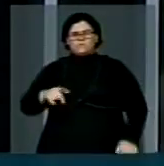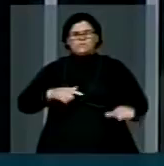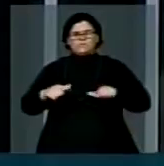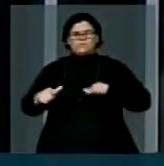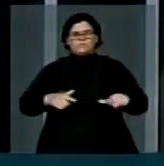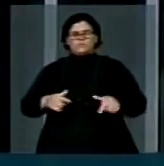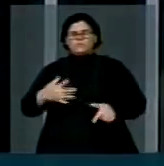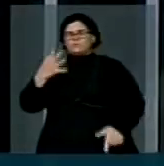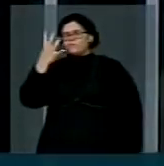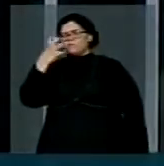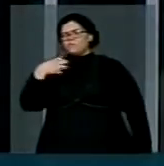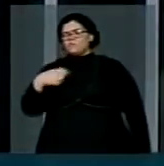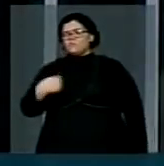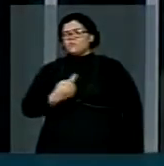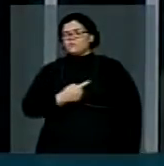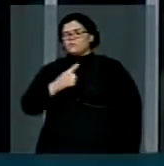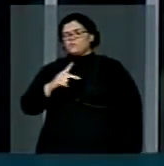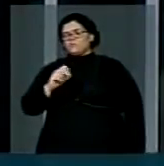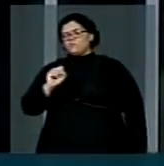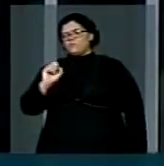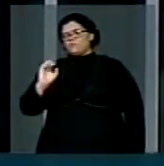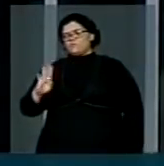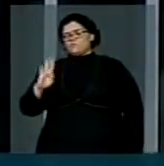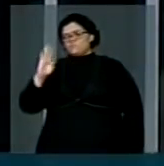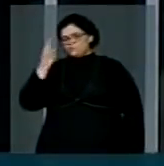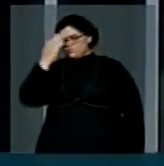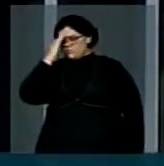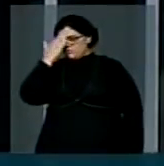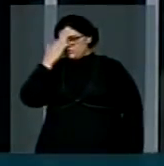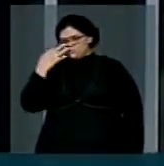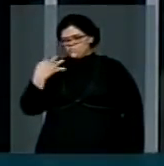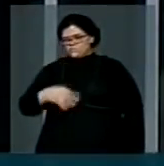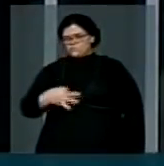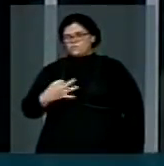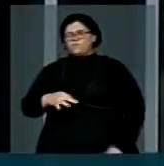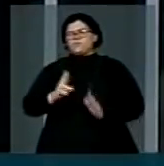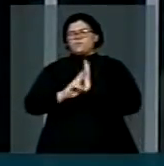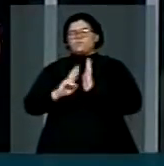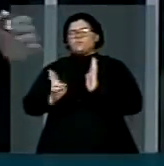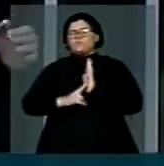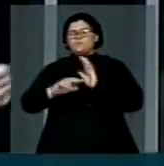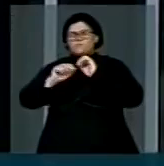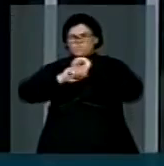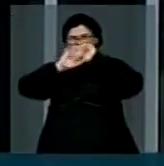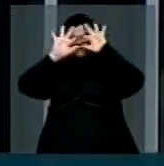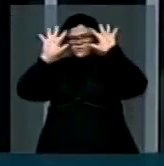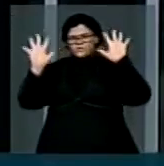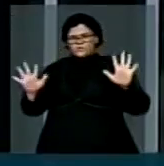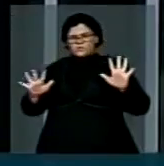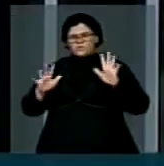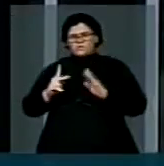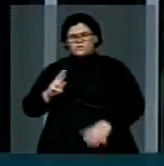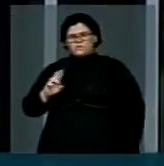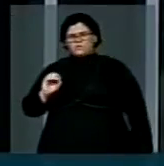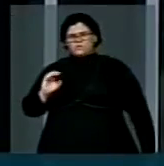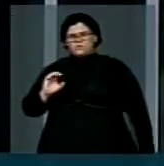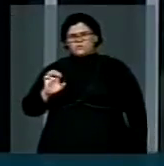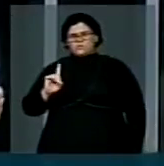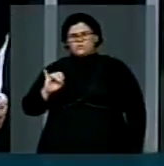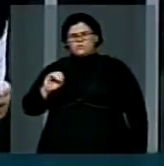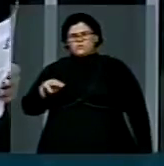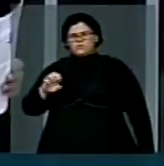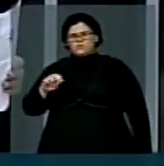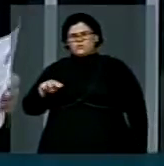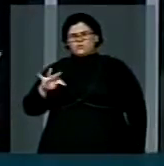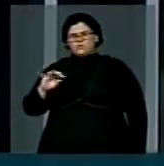decente. Nós do PSB entendemos que isso é fundamental, tenha regras claras, clareza nos procedimentos e que tenha